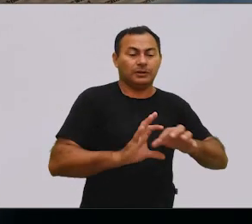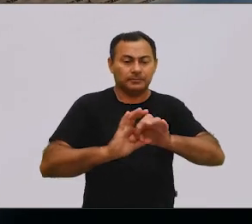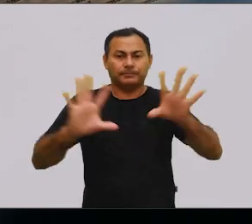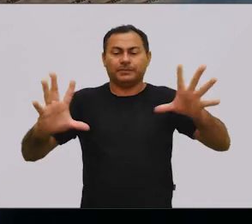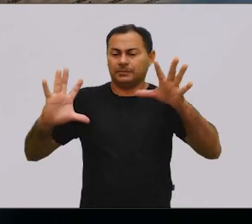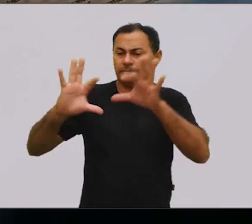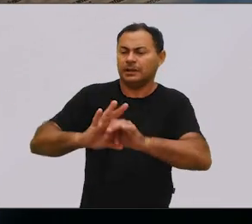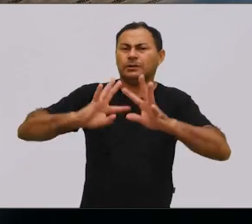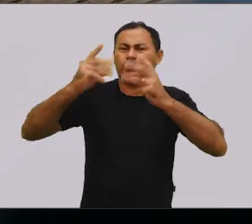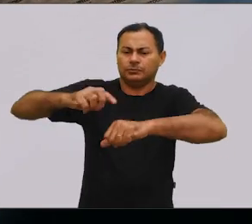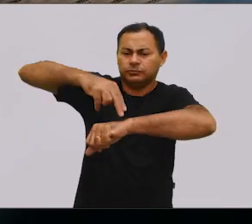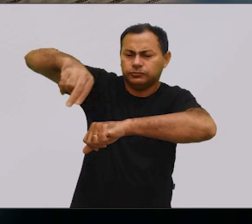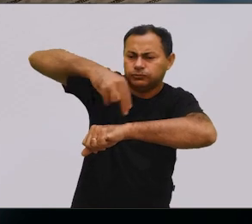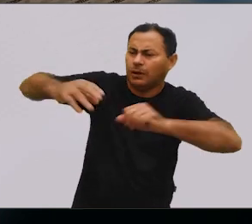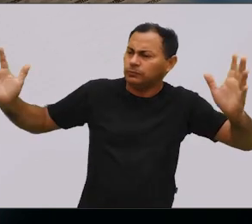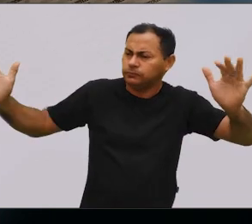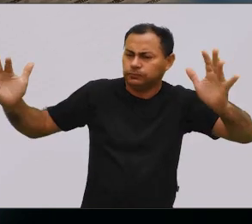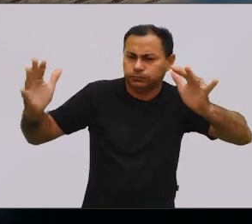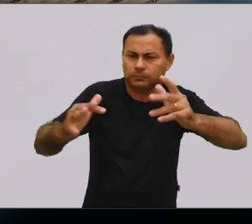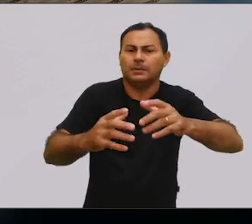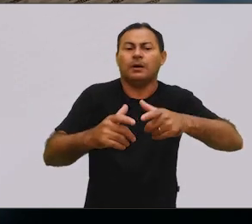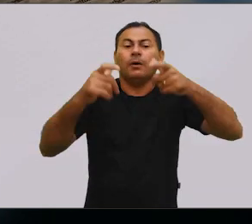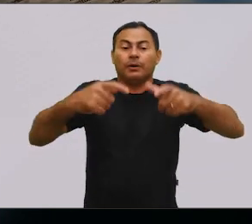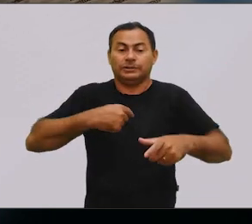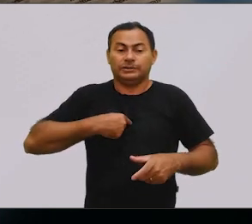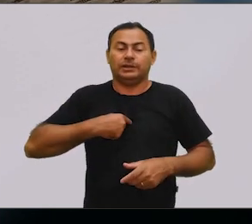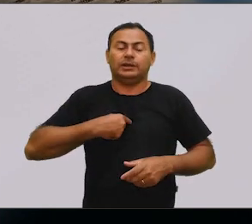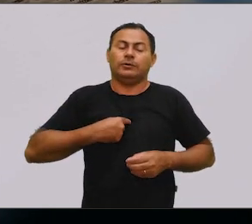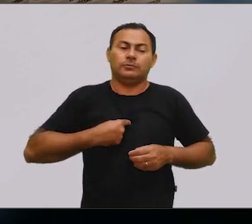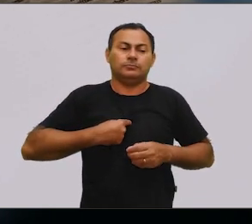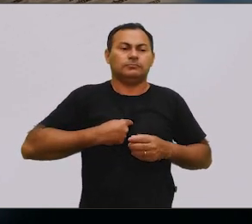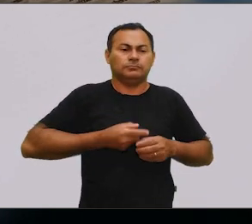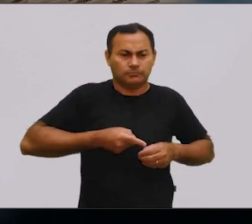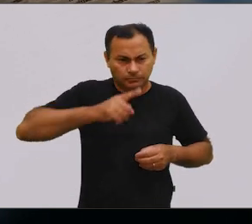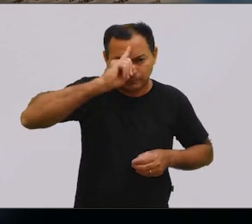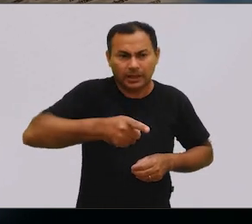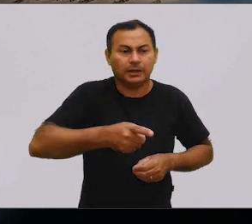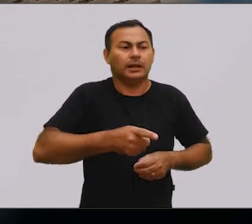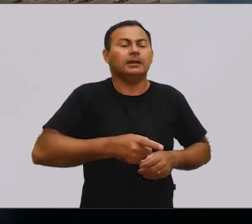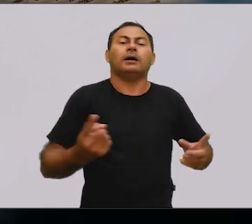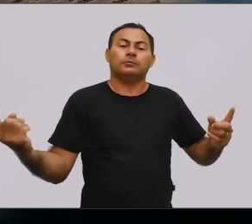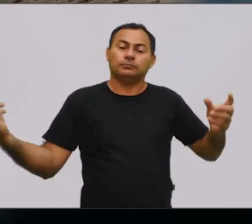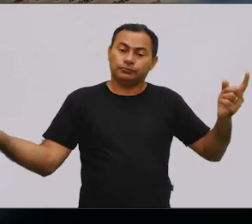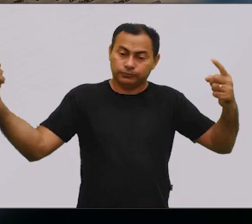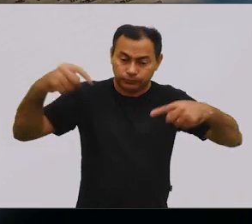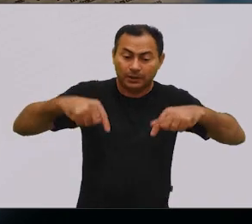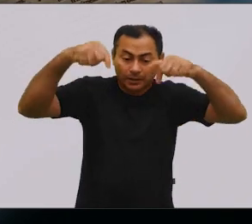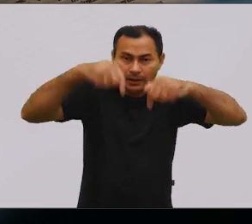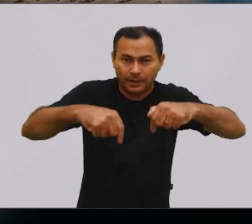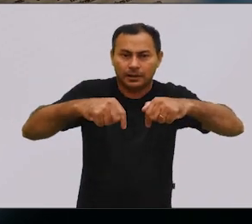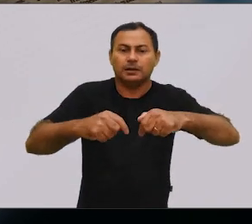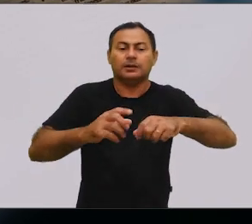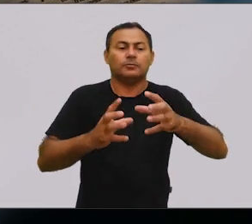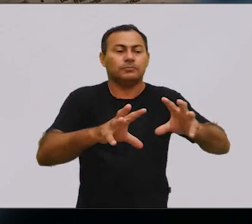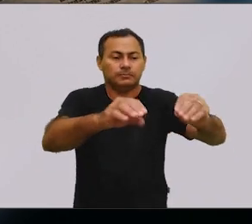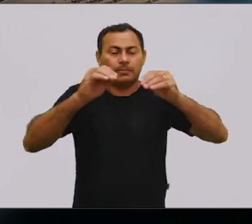os reunirei de todas as nações e de todos os lugares para onde eu os dispersei, e os trarei de volta para o lugar de onde